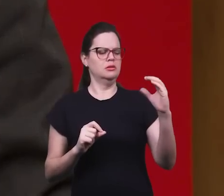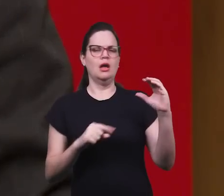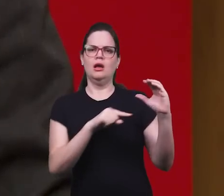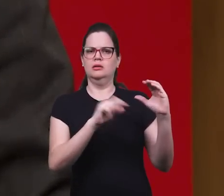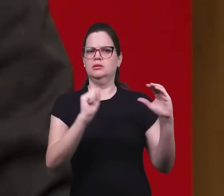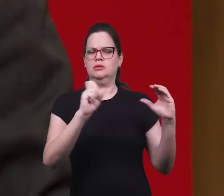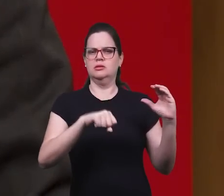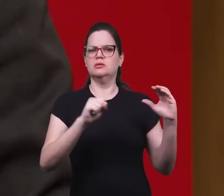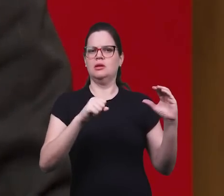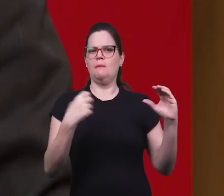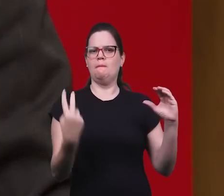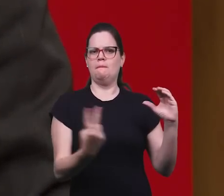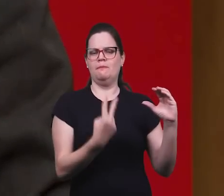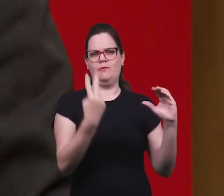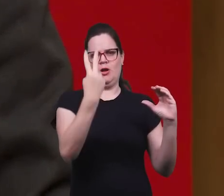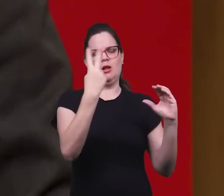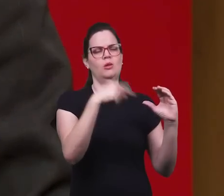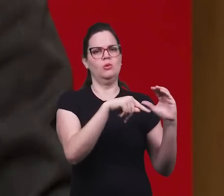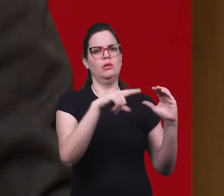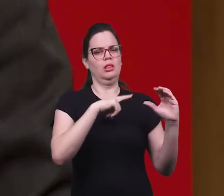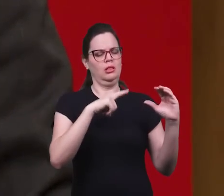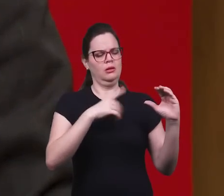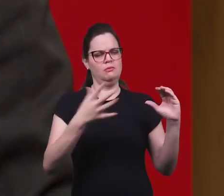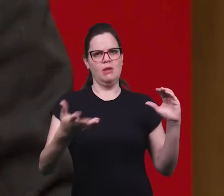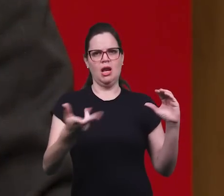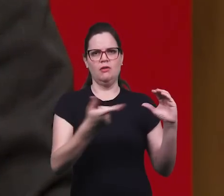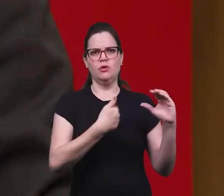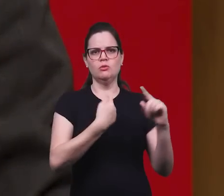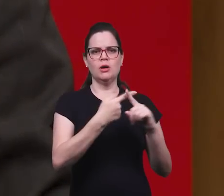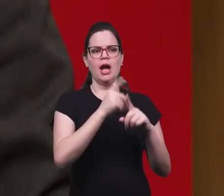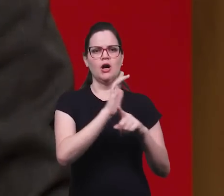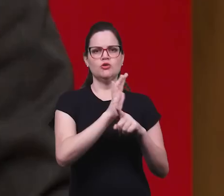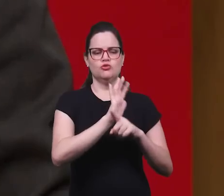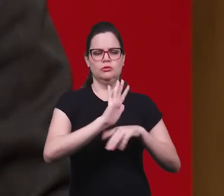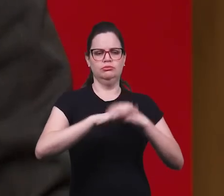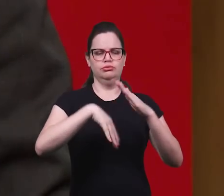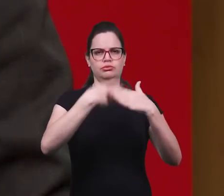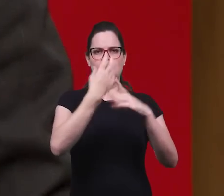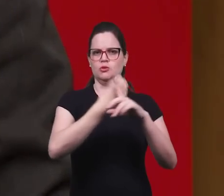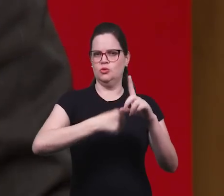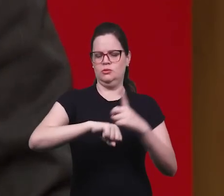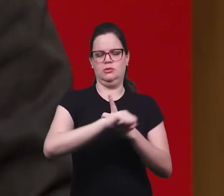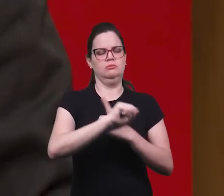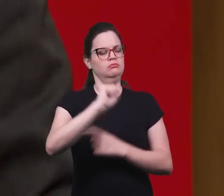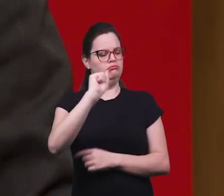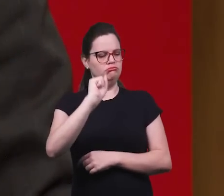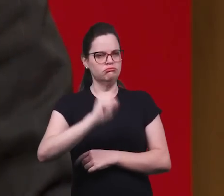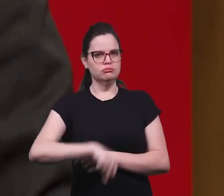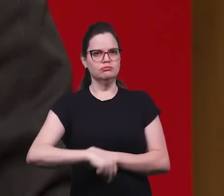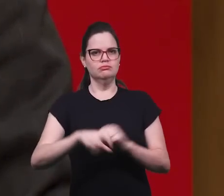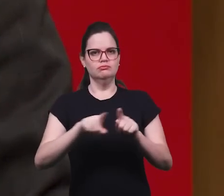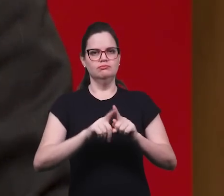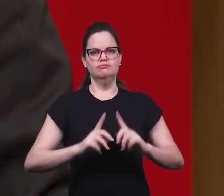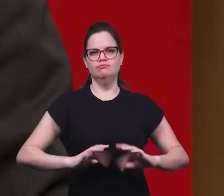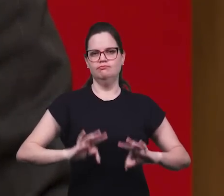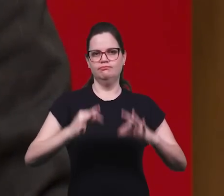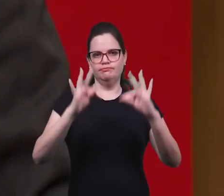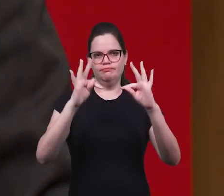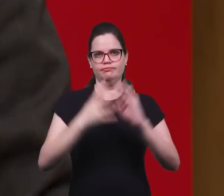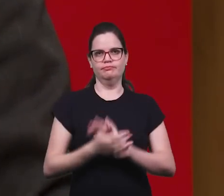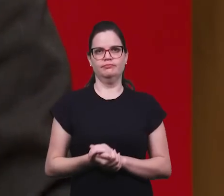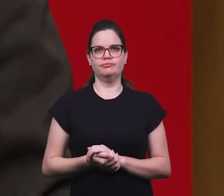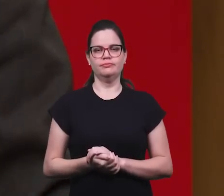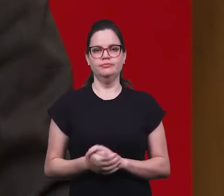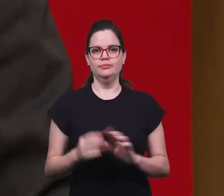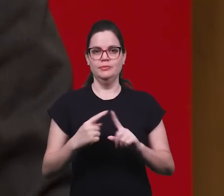tão extraordinária e que tanto contribui para o desenvolvimento da sociedade, o desenvolvimento da tecnologia.